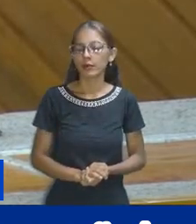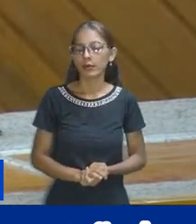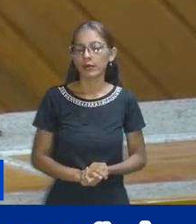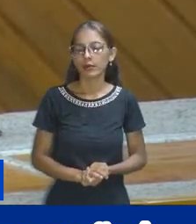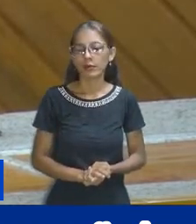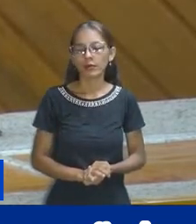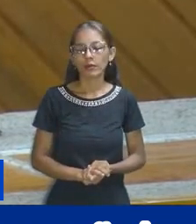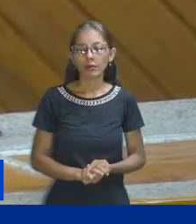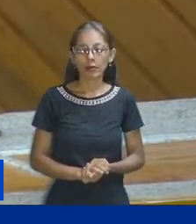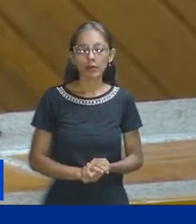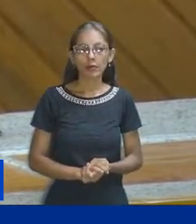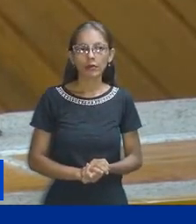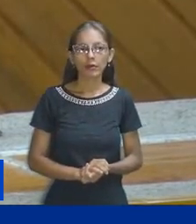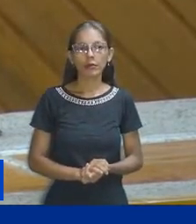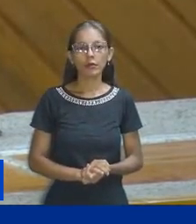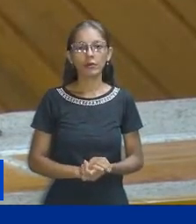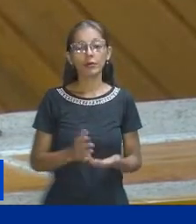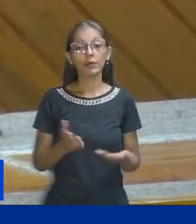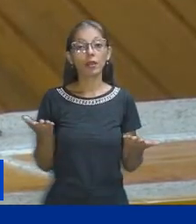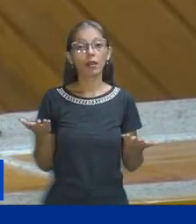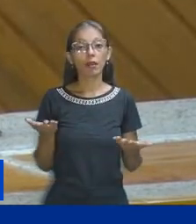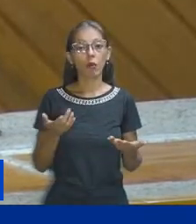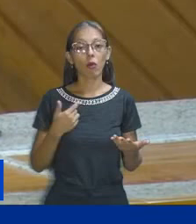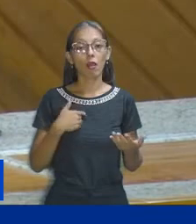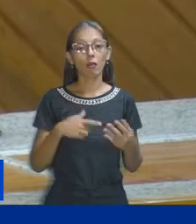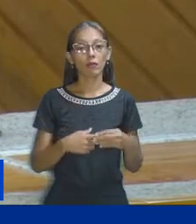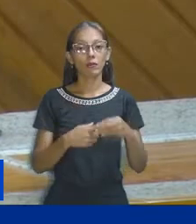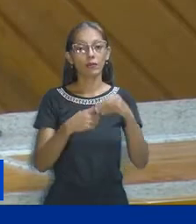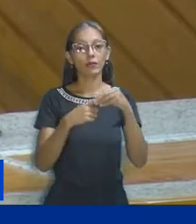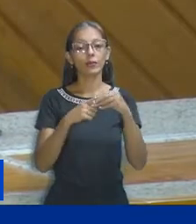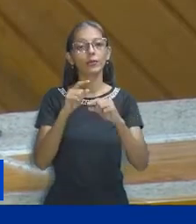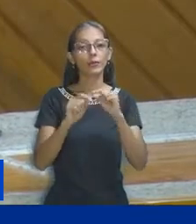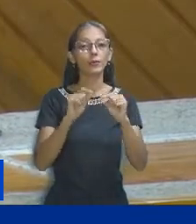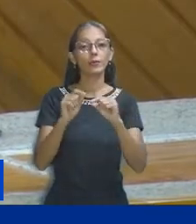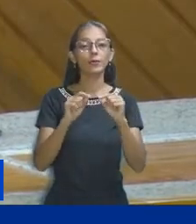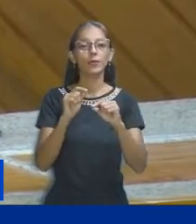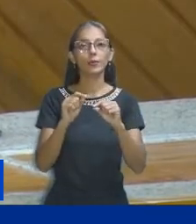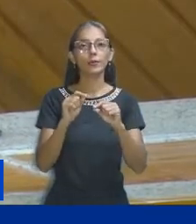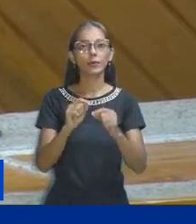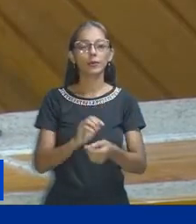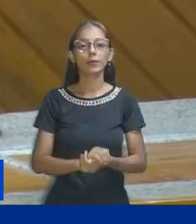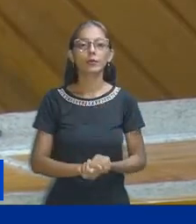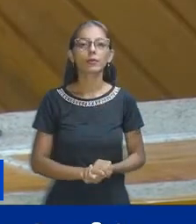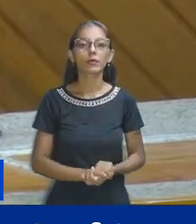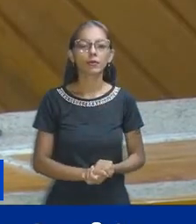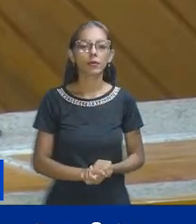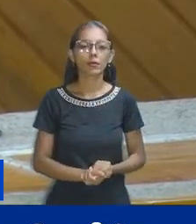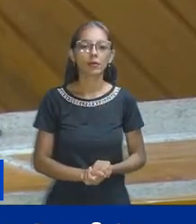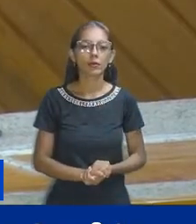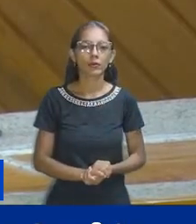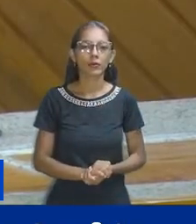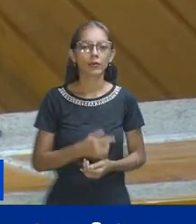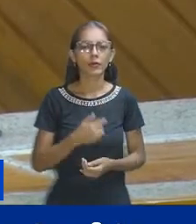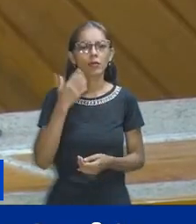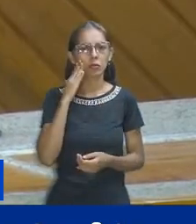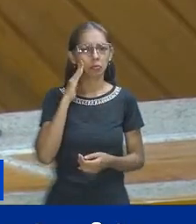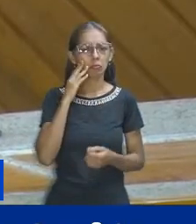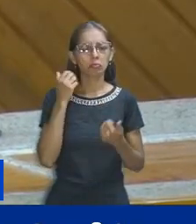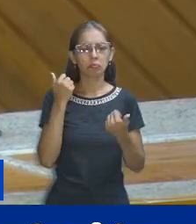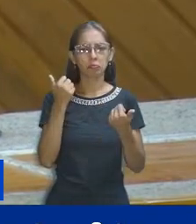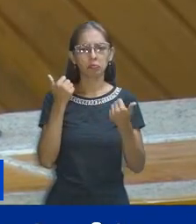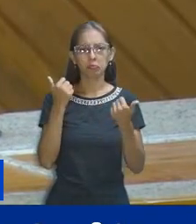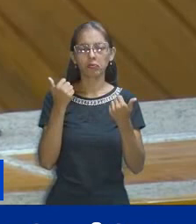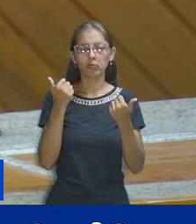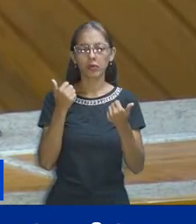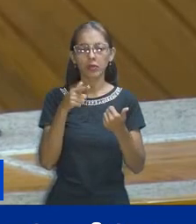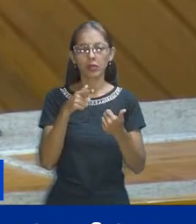parece que vermelho não em é volta do fora de pescoço. propósito, e é o seguinte, eu compreendi perfeitamente